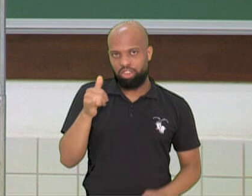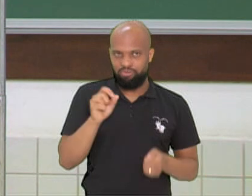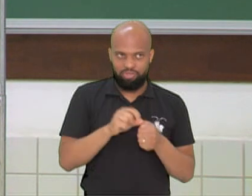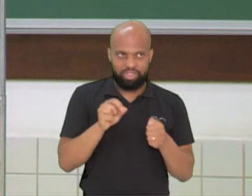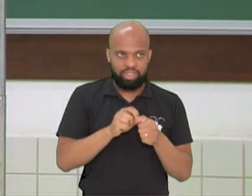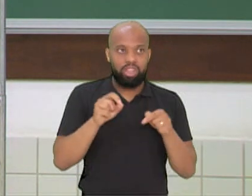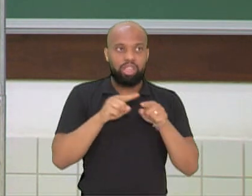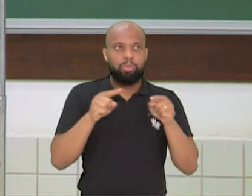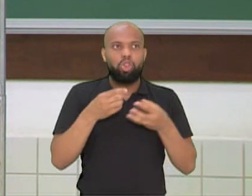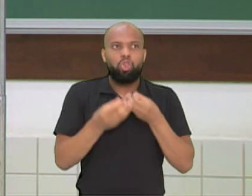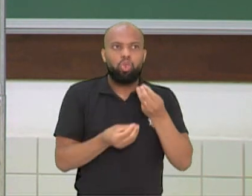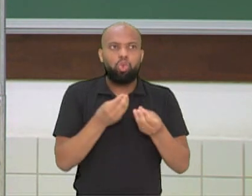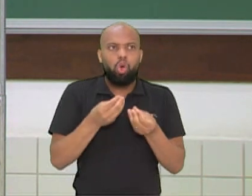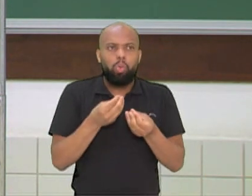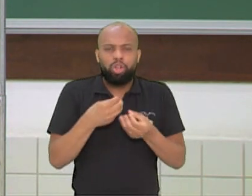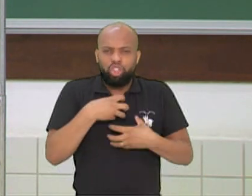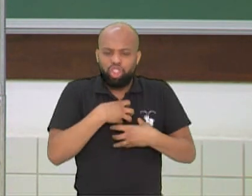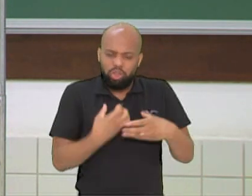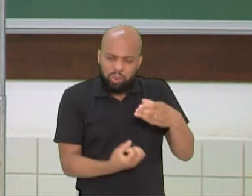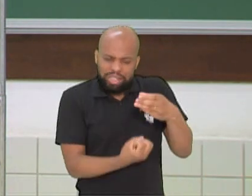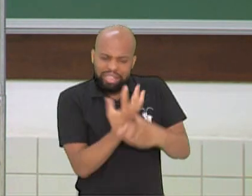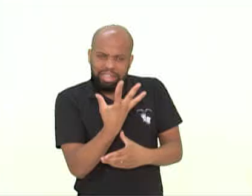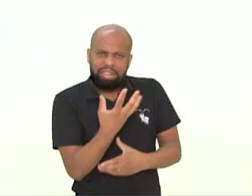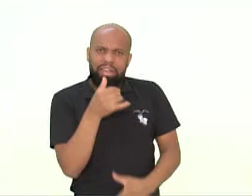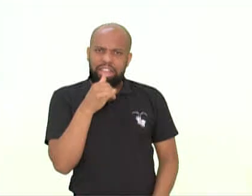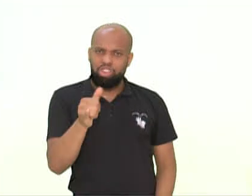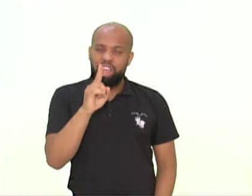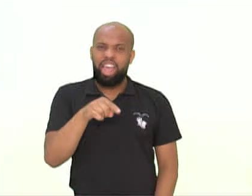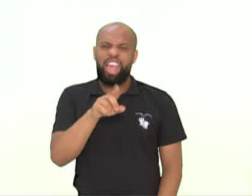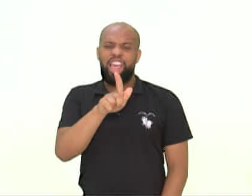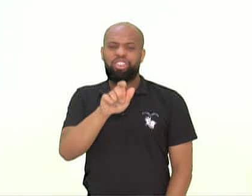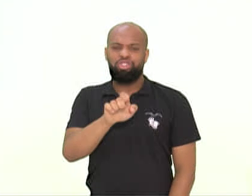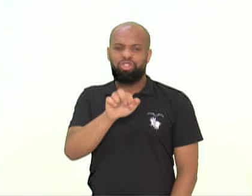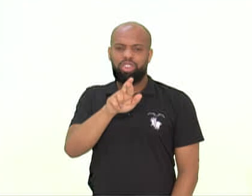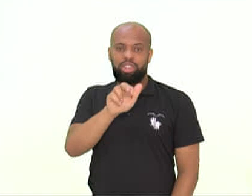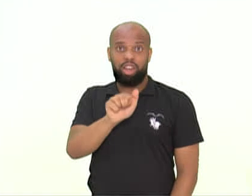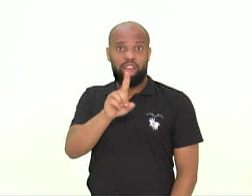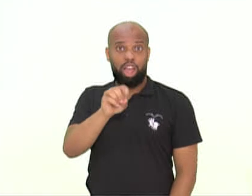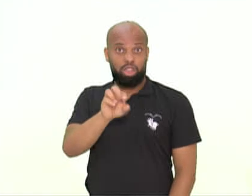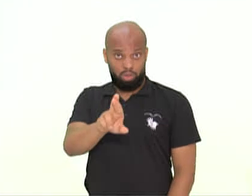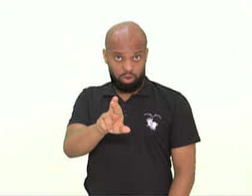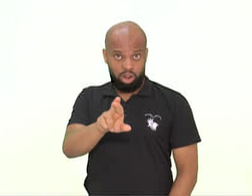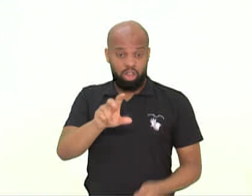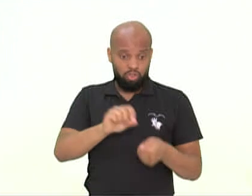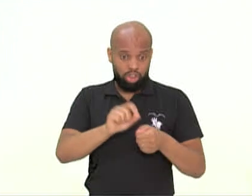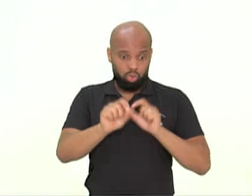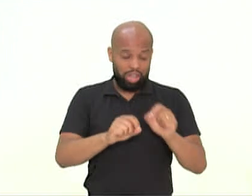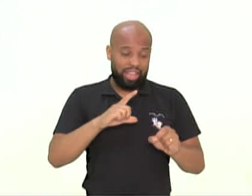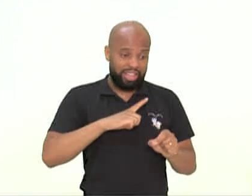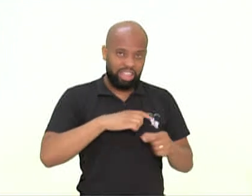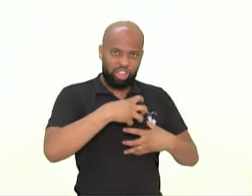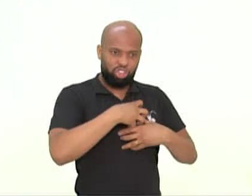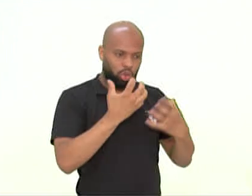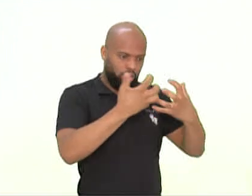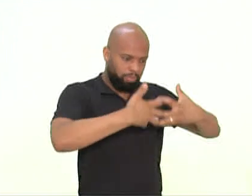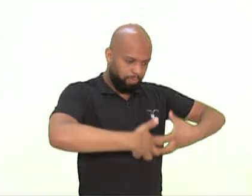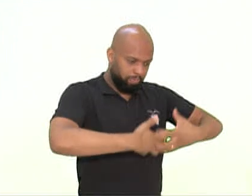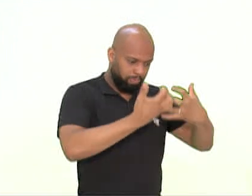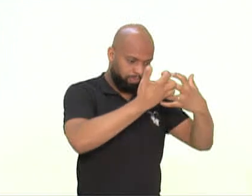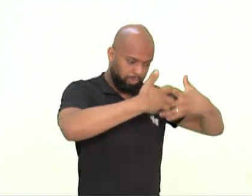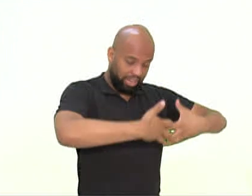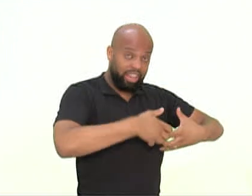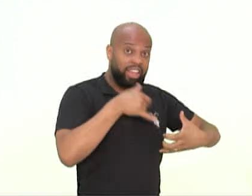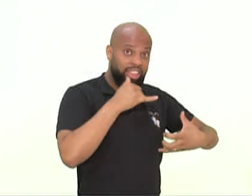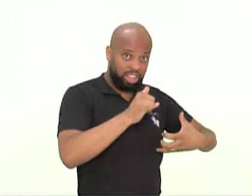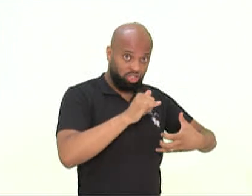Como é que funciona o gerador elétrico? A gente vai discutir isso agora. Então, o gerador elétrico, pessoal, ele converte energia mecânica em energia elétrica. Ele